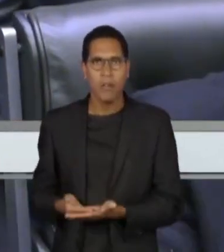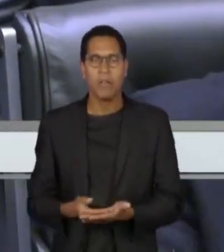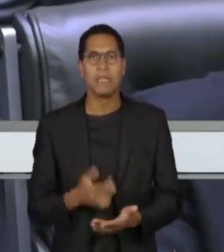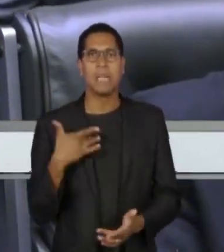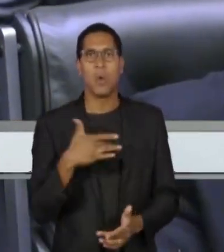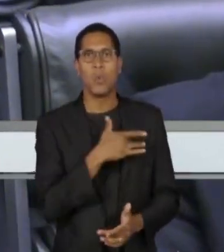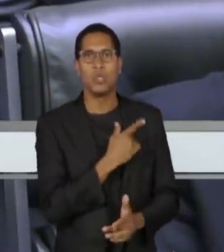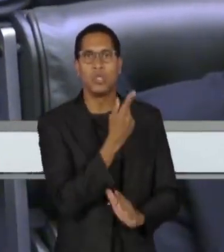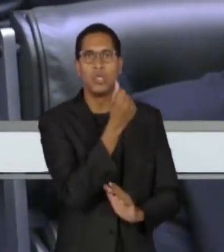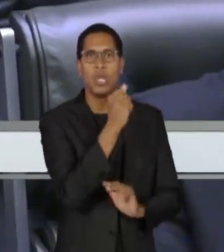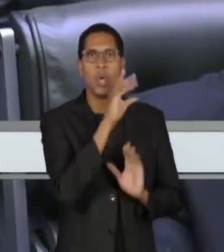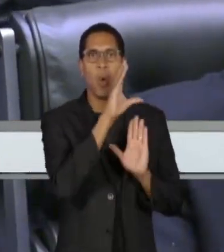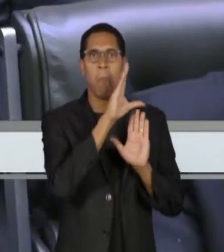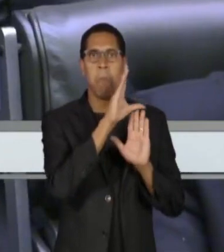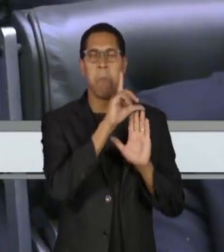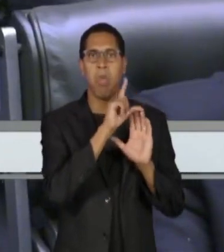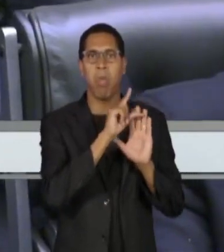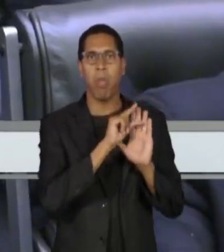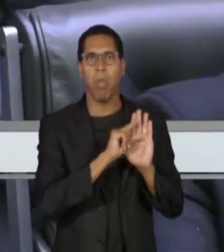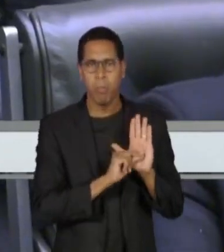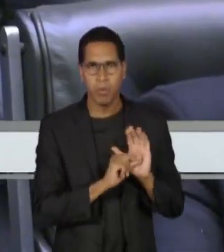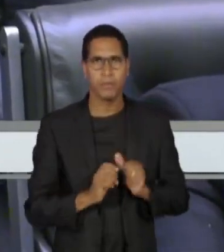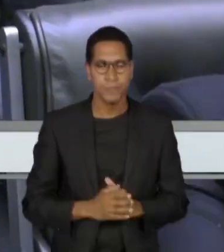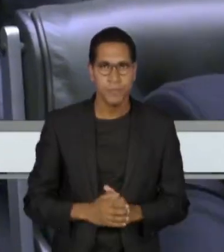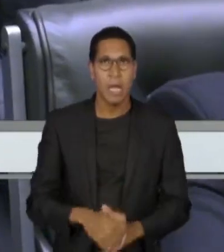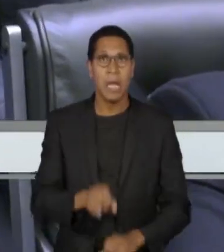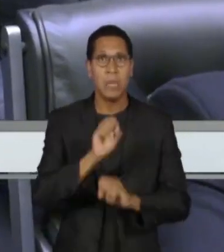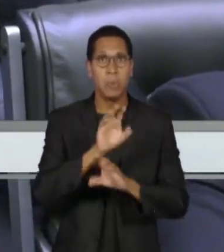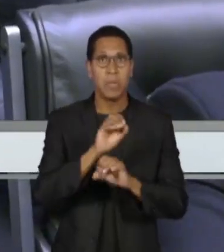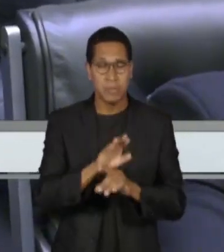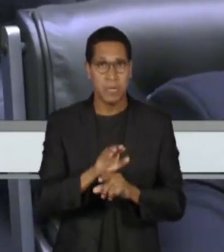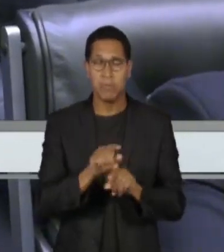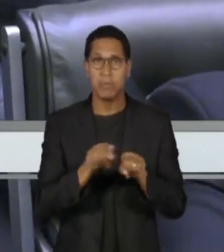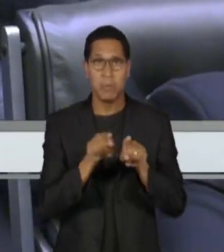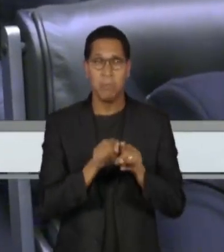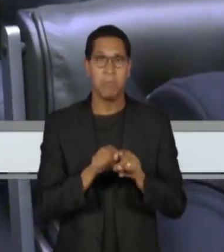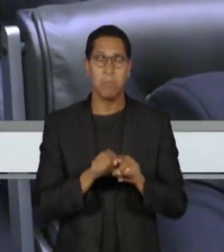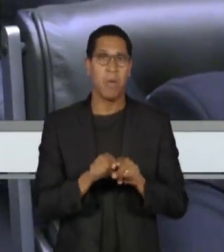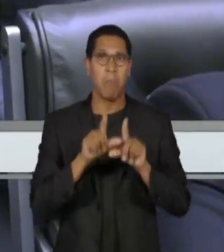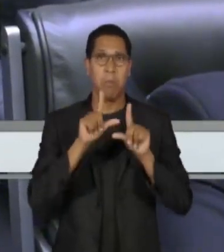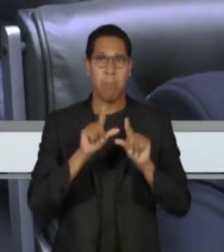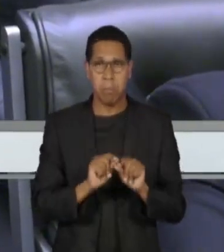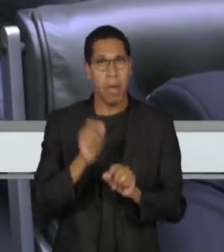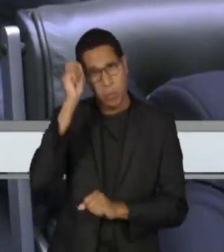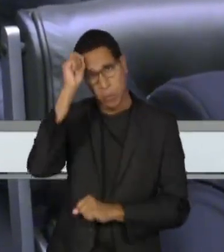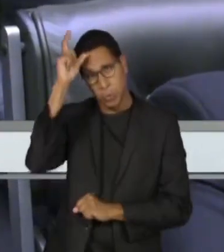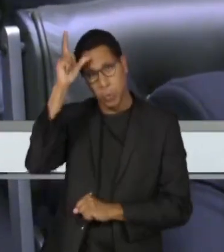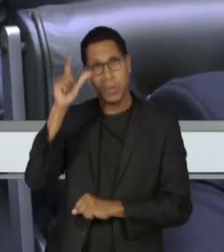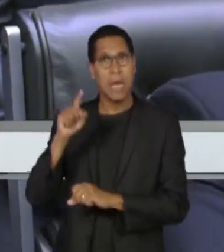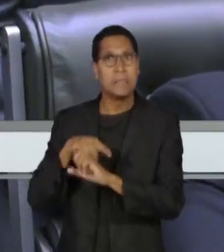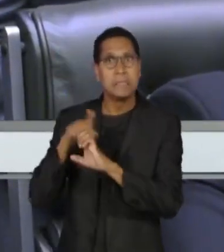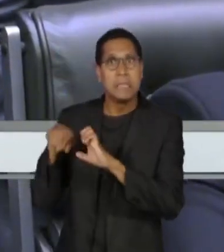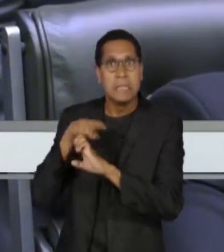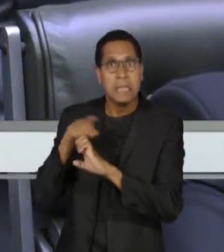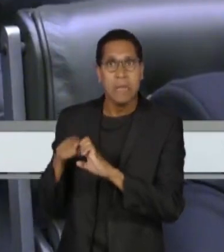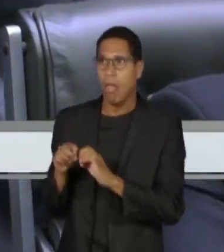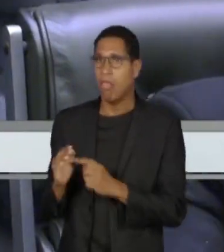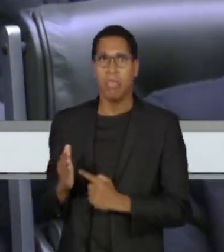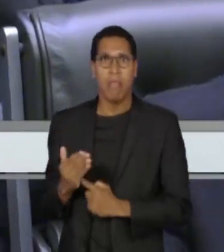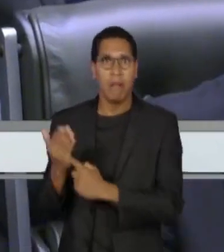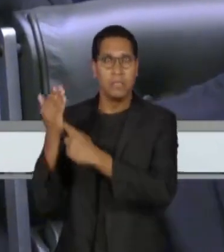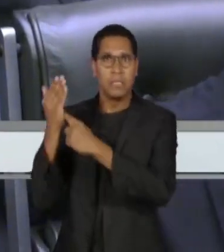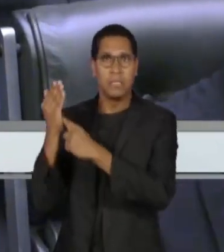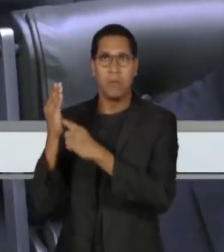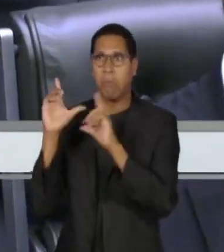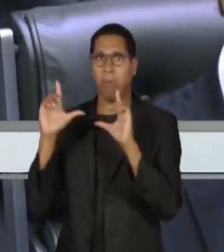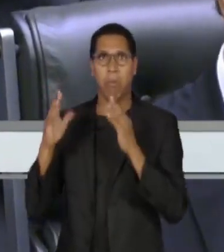da saúde, desmontar a educação, a cultura, a ciência e tecnologia, destruir a